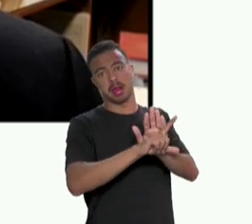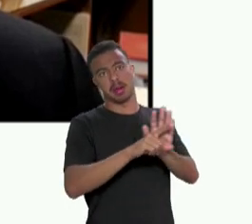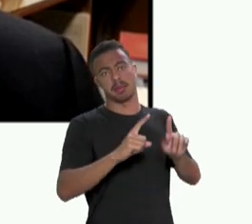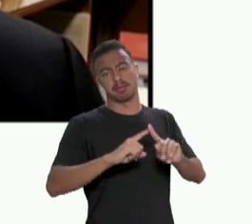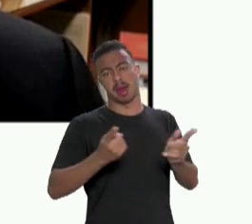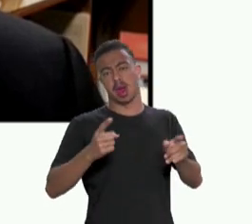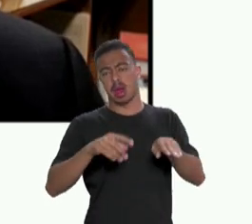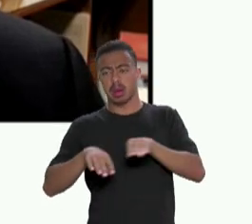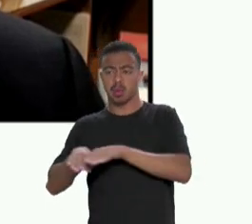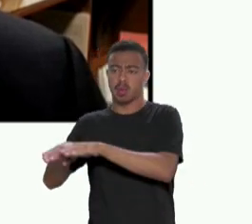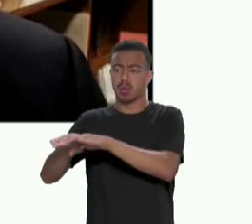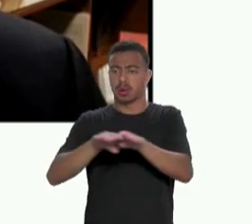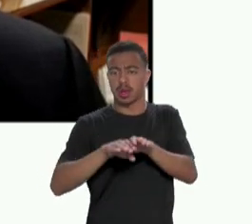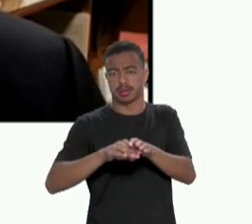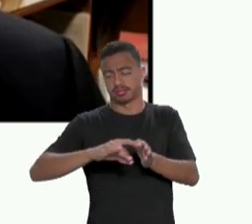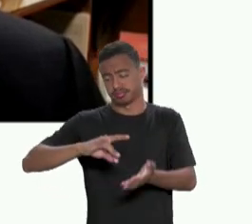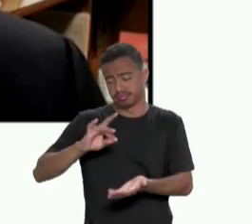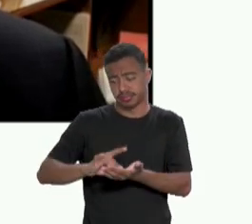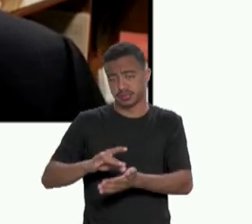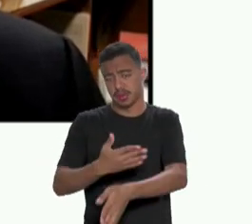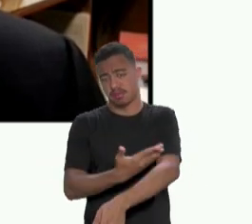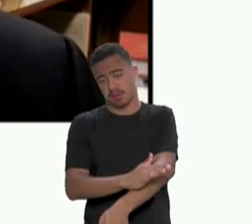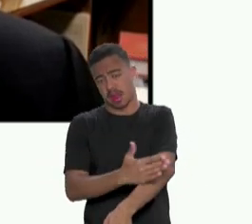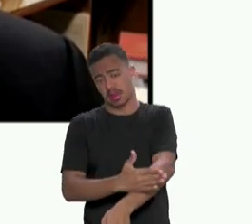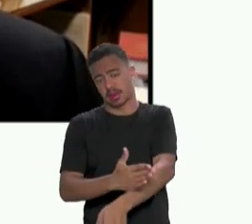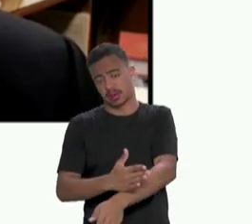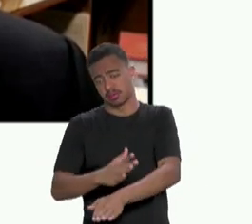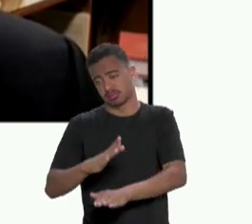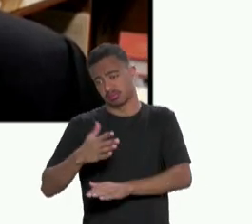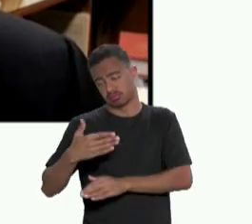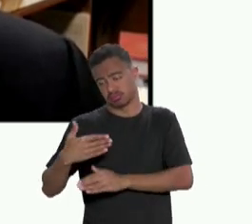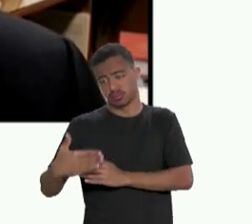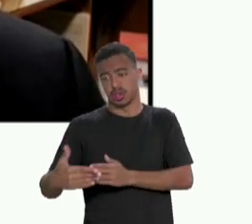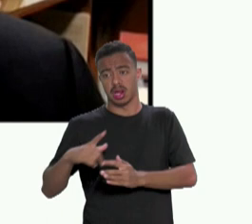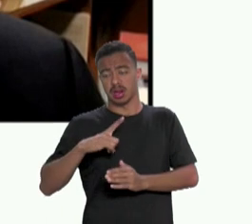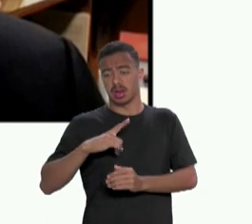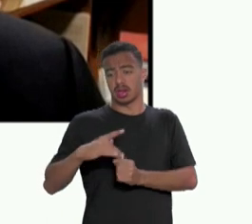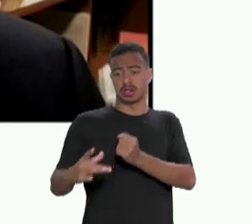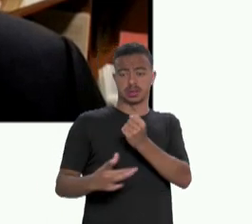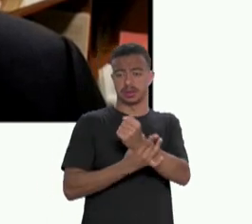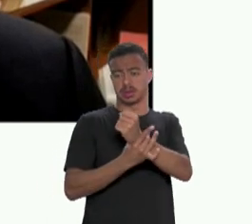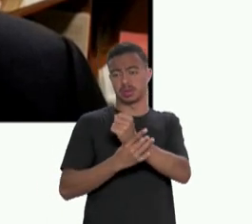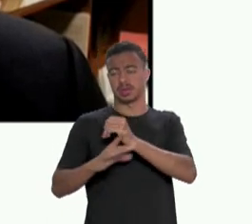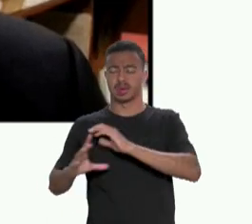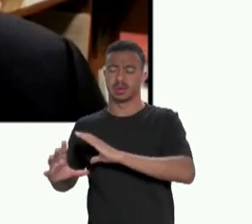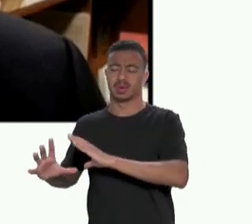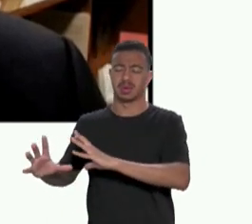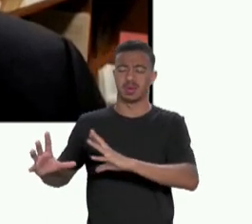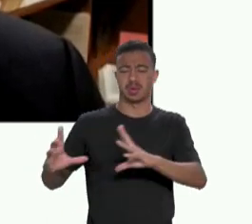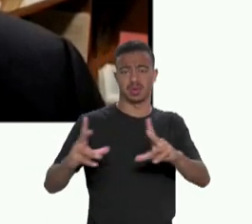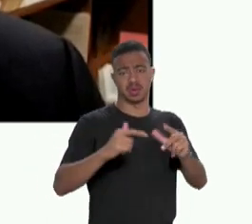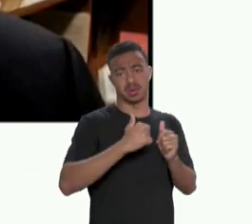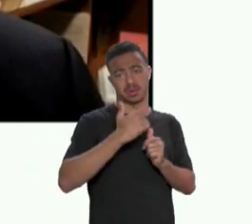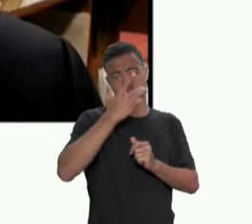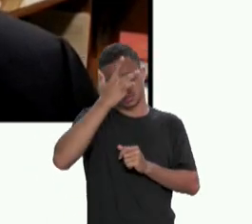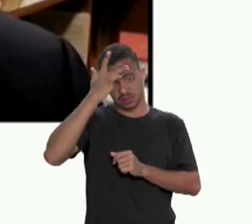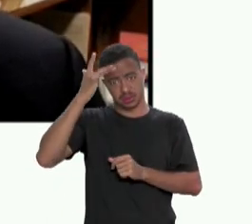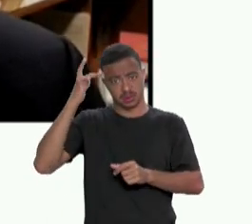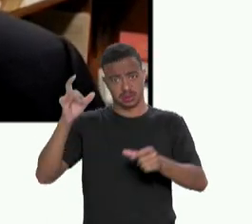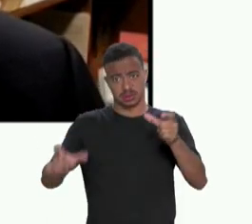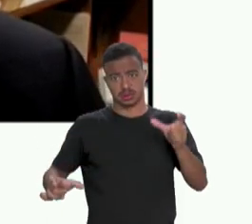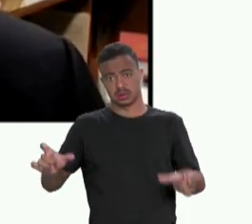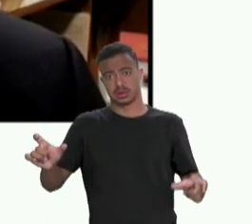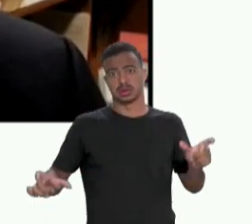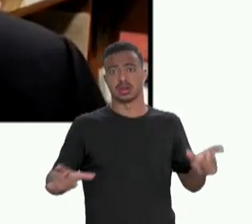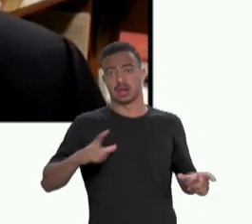uma igualdade que assegure a todos os indivíduos e no caso os que têm acesso ao poder